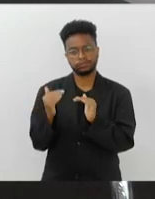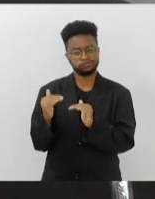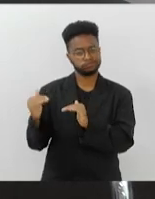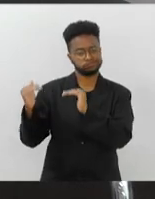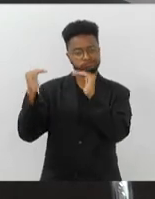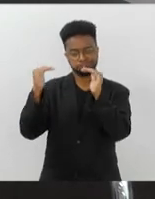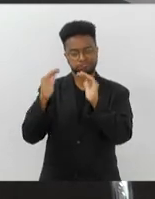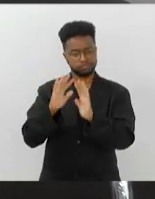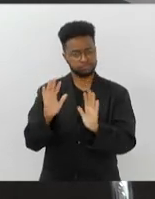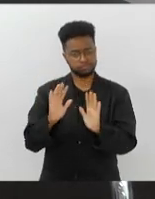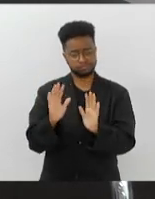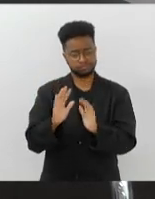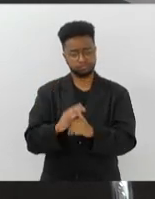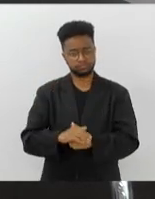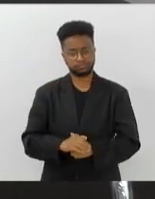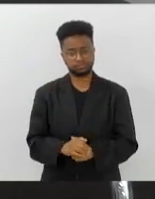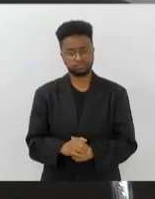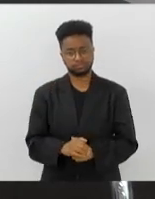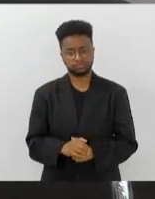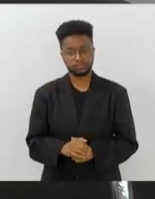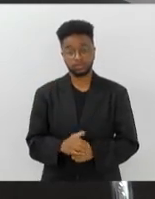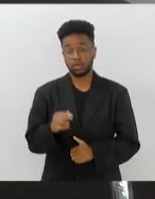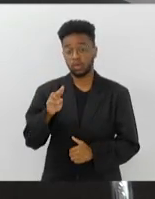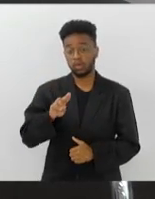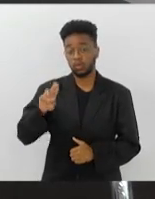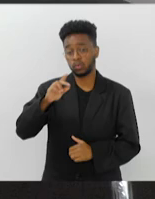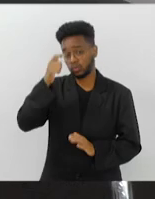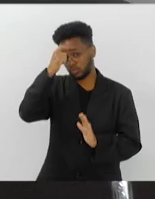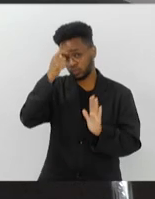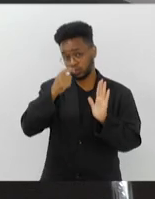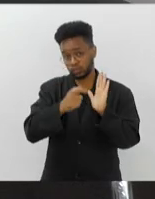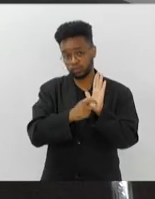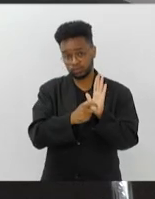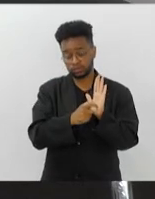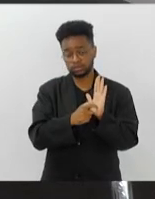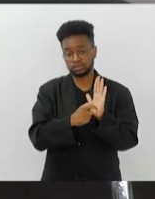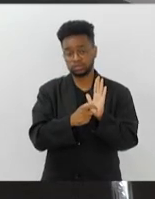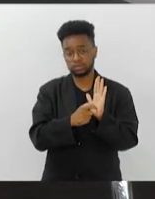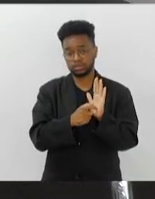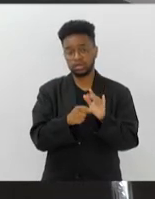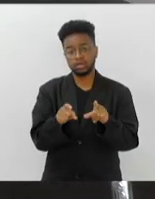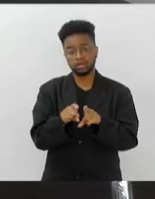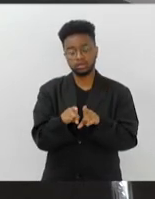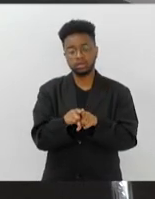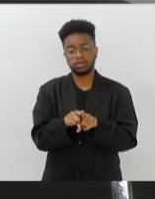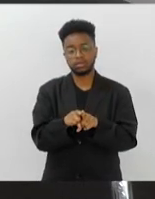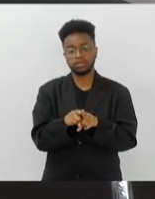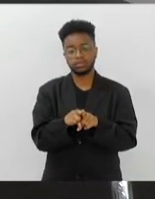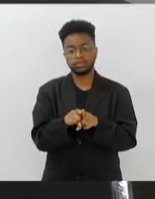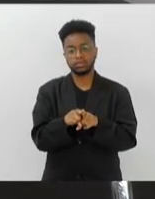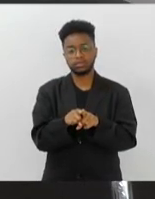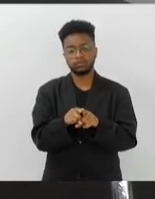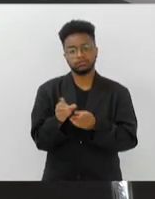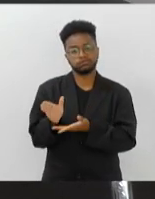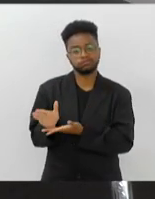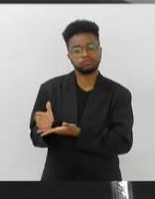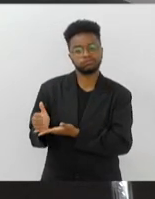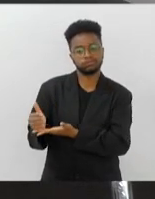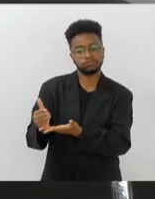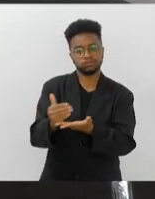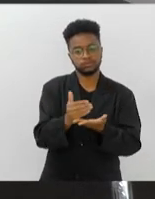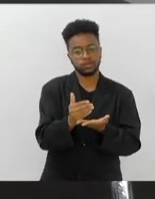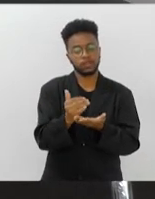sobrenatural que usa a inteligência artificial e faz o catálogo dos